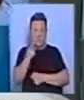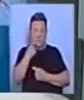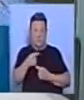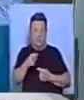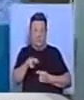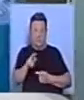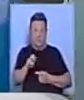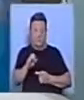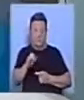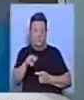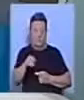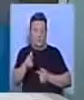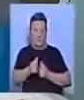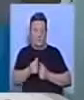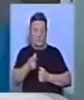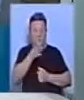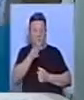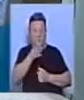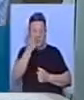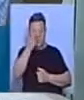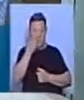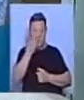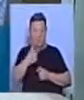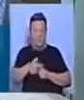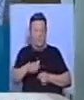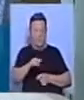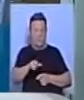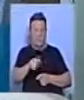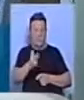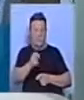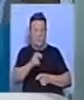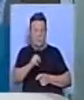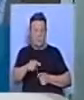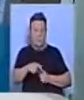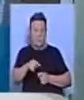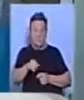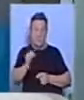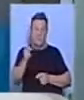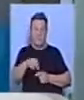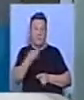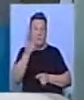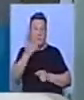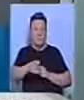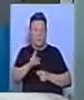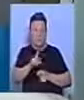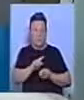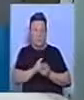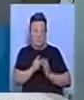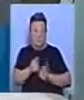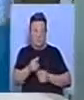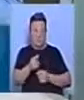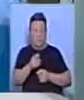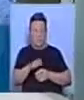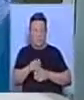no centro está aqui conosco e convém contra a história que inventou a localização deste troféu que não está aqui pra cá não o contrário passa a